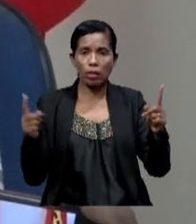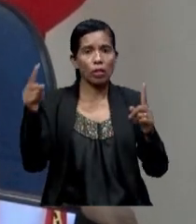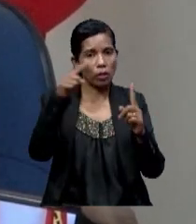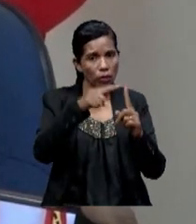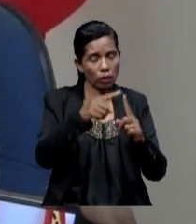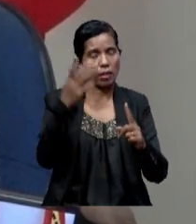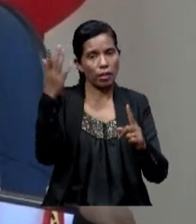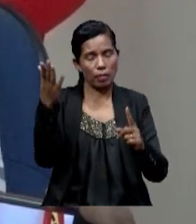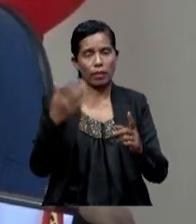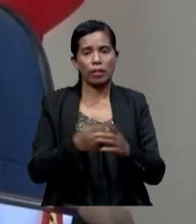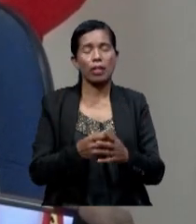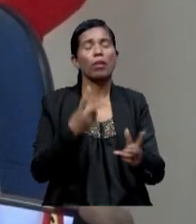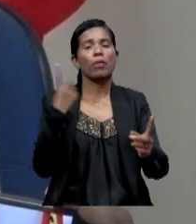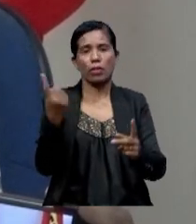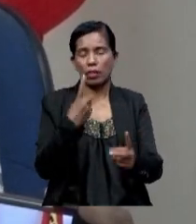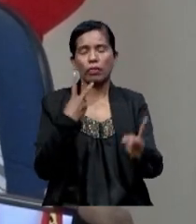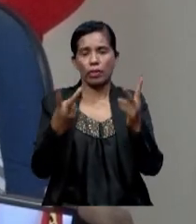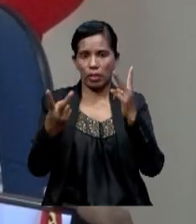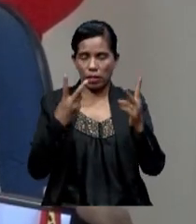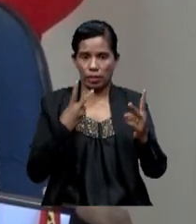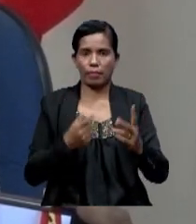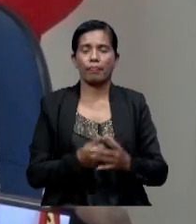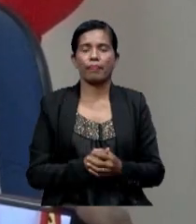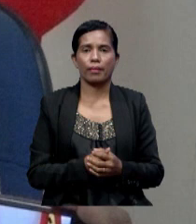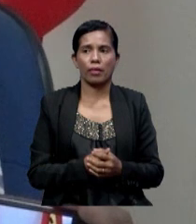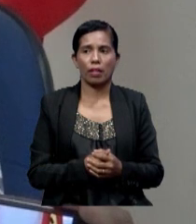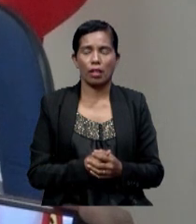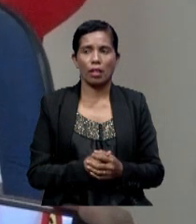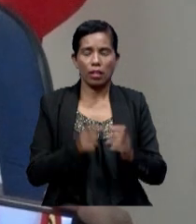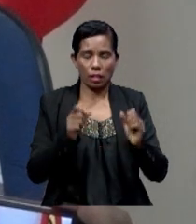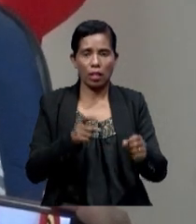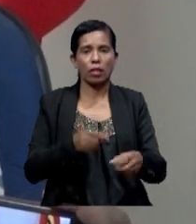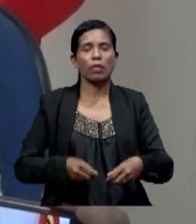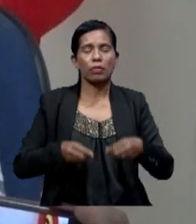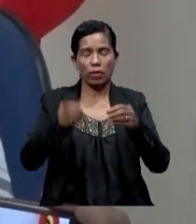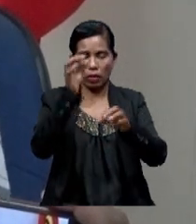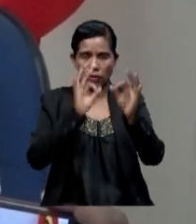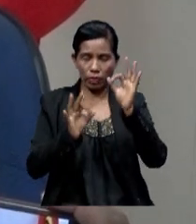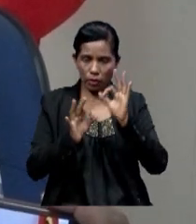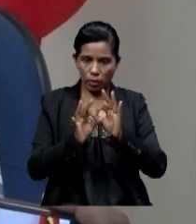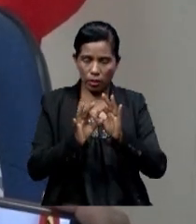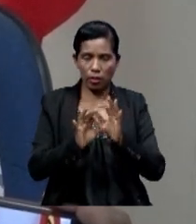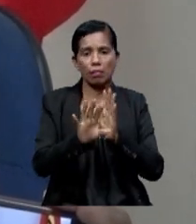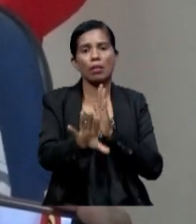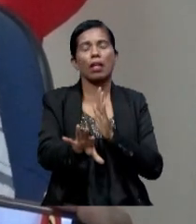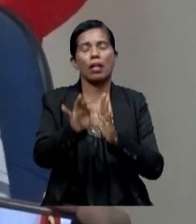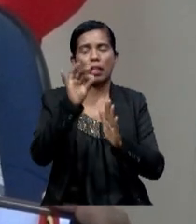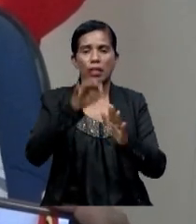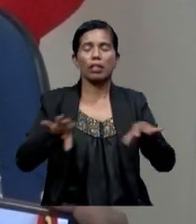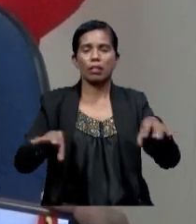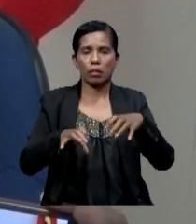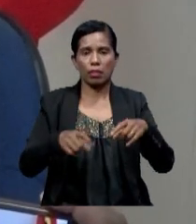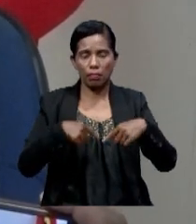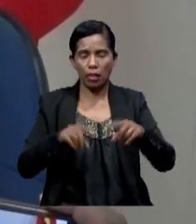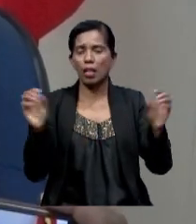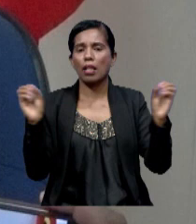ne viagem de ida ne ene, agência ne garante de hankatak, atu ba hetan serviço. Ba la hetan fale serviço